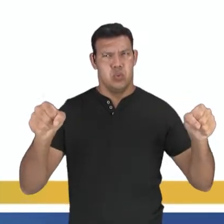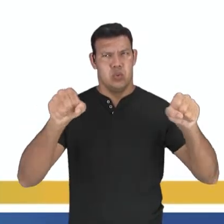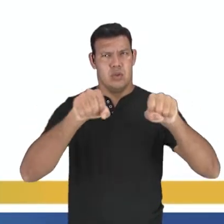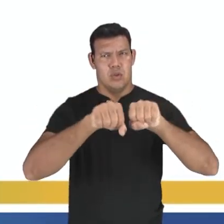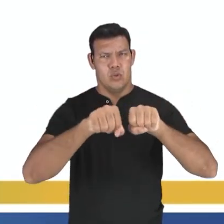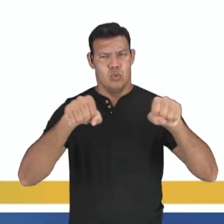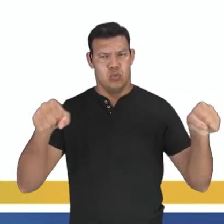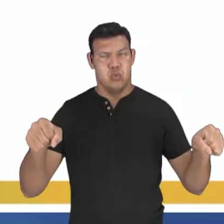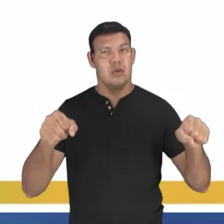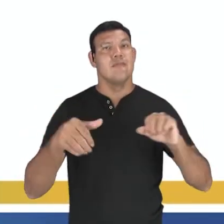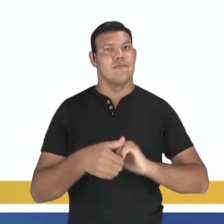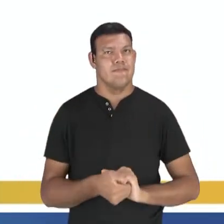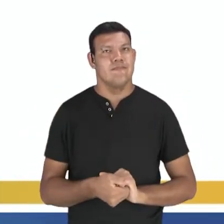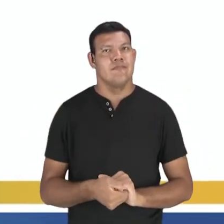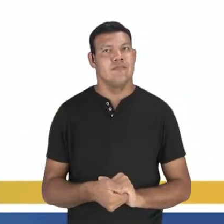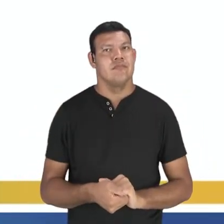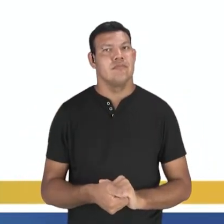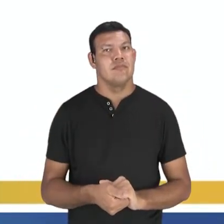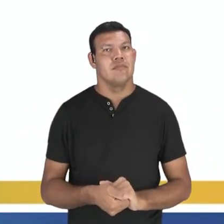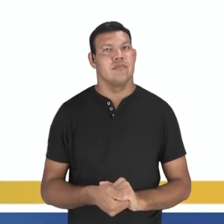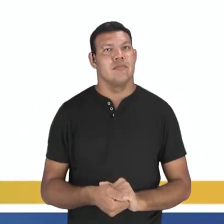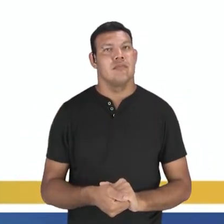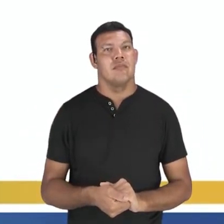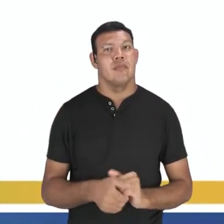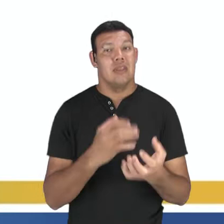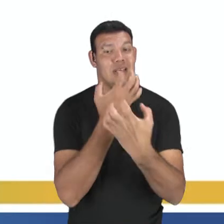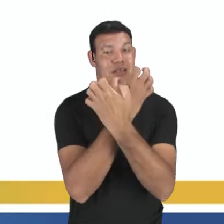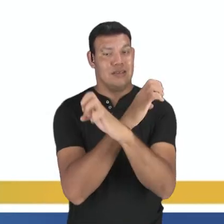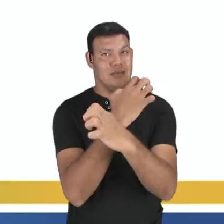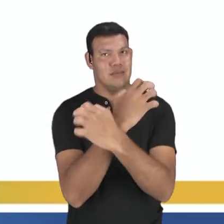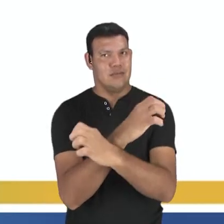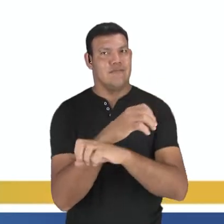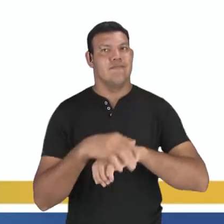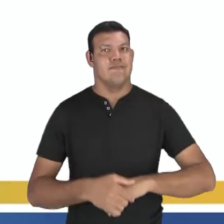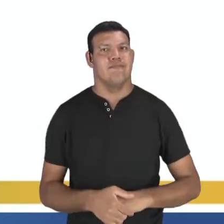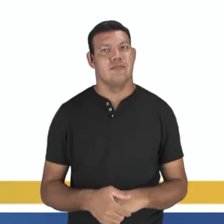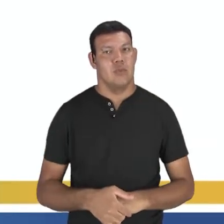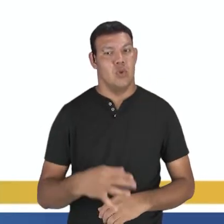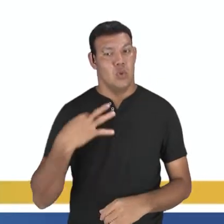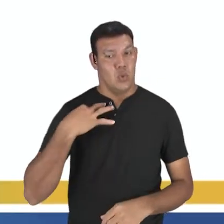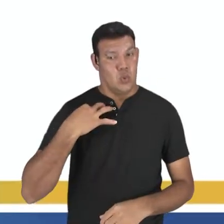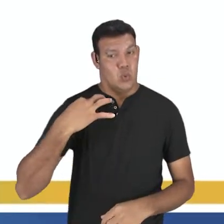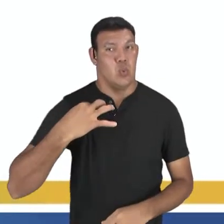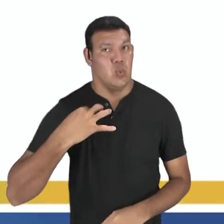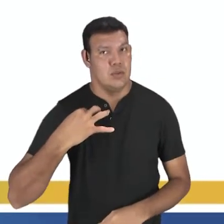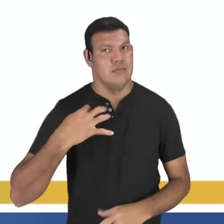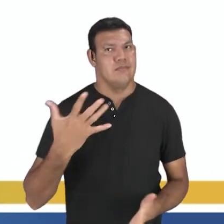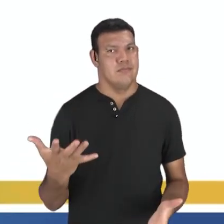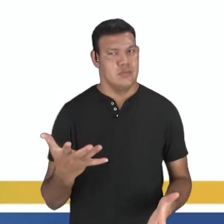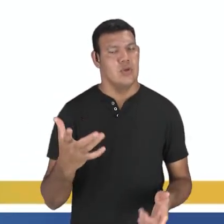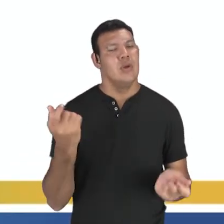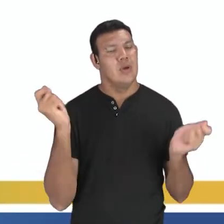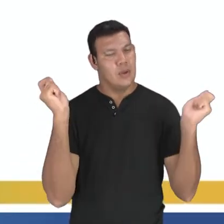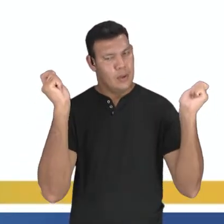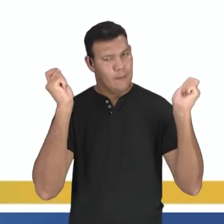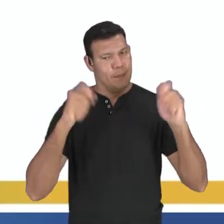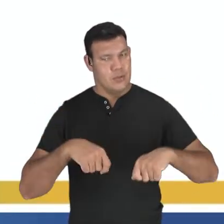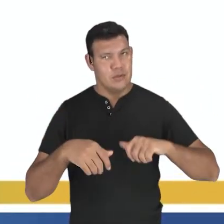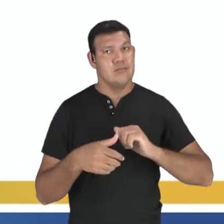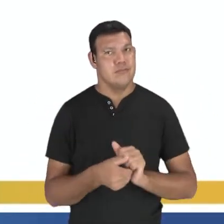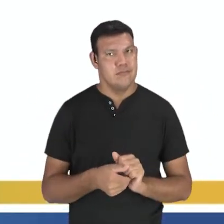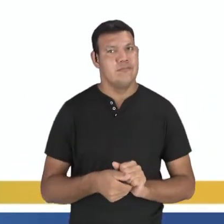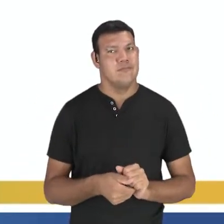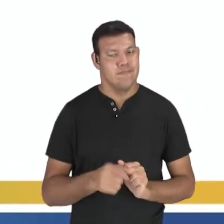muscular estriado esquelético, ele vai ser o único que vai ter ação voluntária, ou seja, você consegue